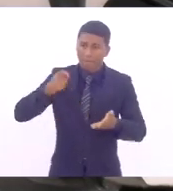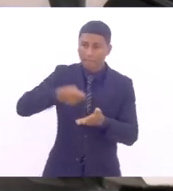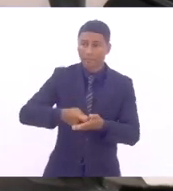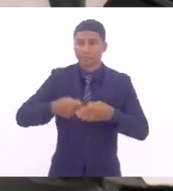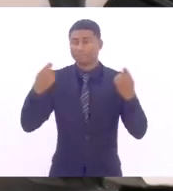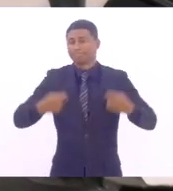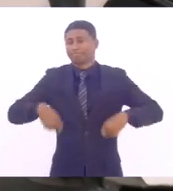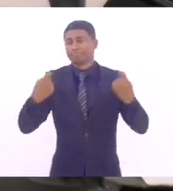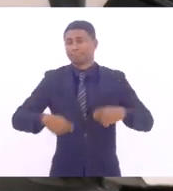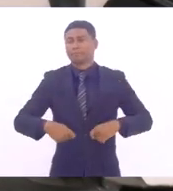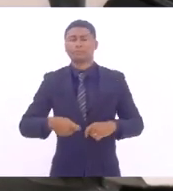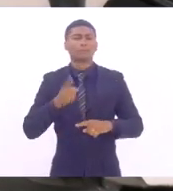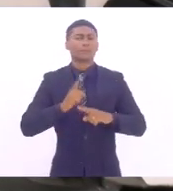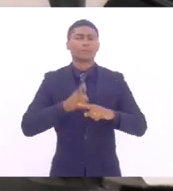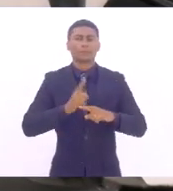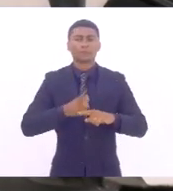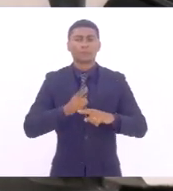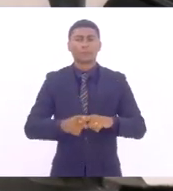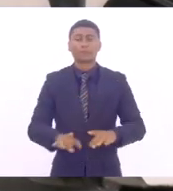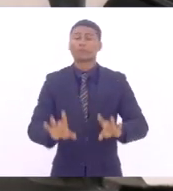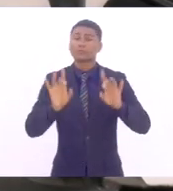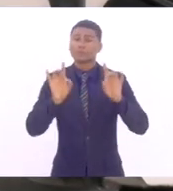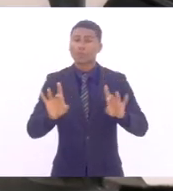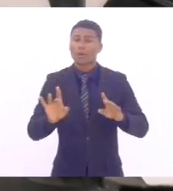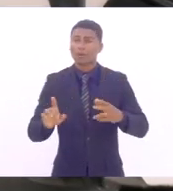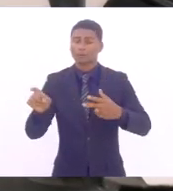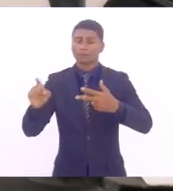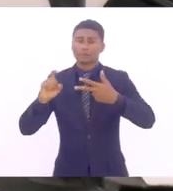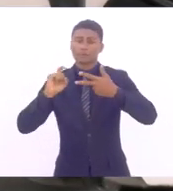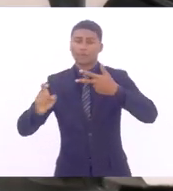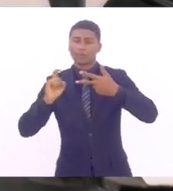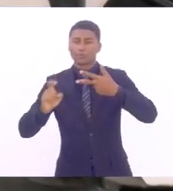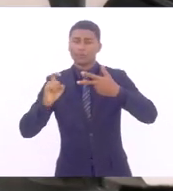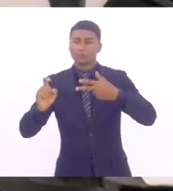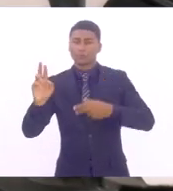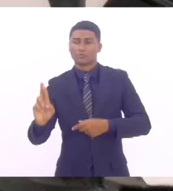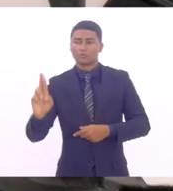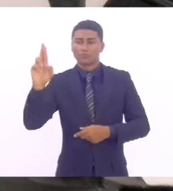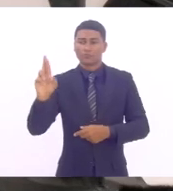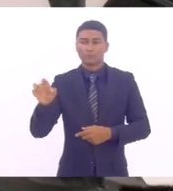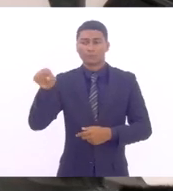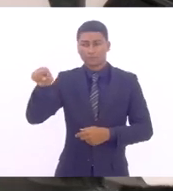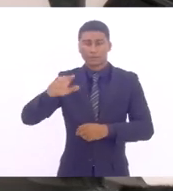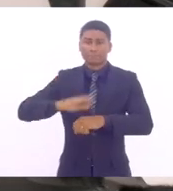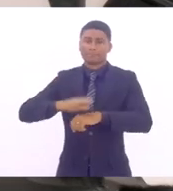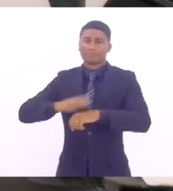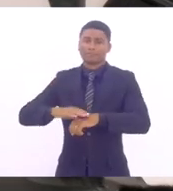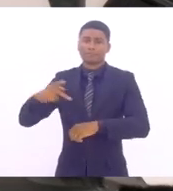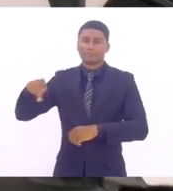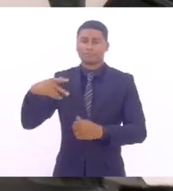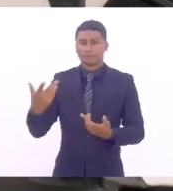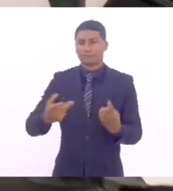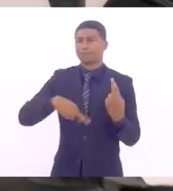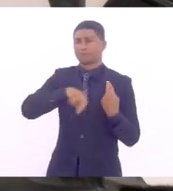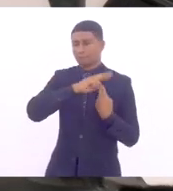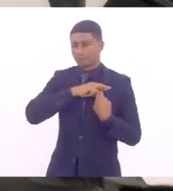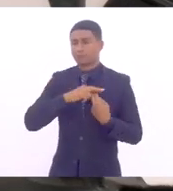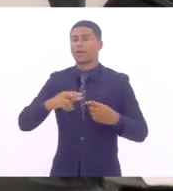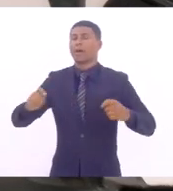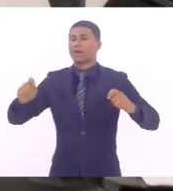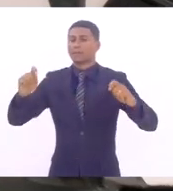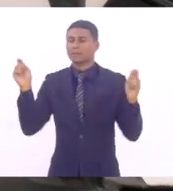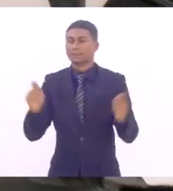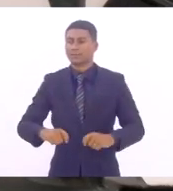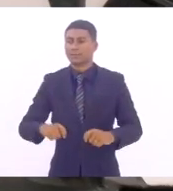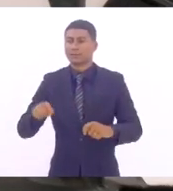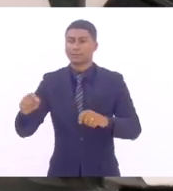porque somente o chefe do executivo tem a competência de encaminhar para